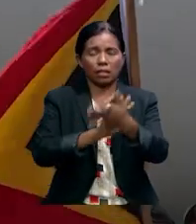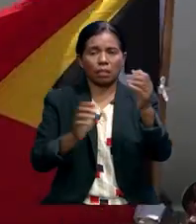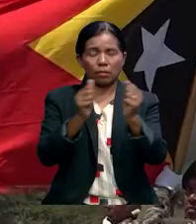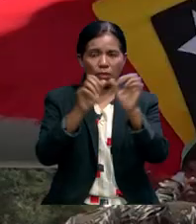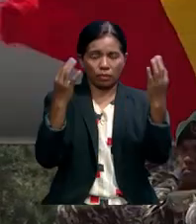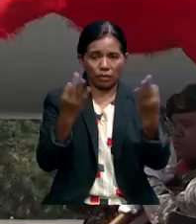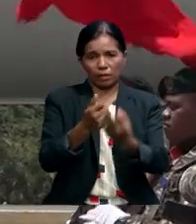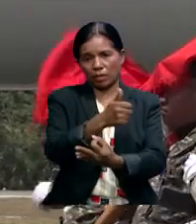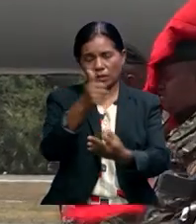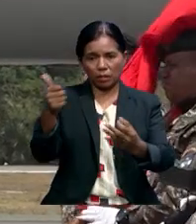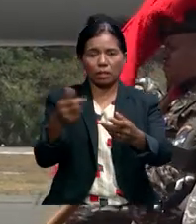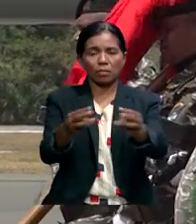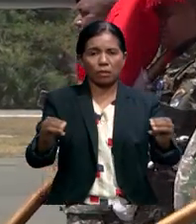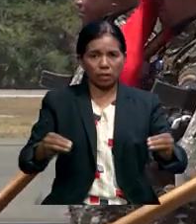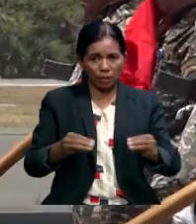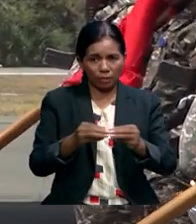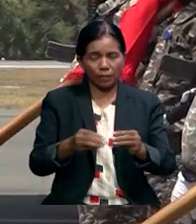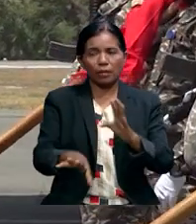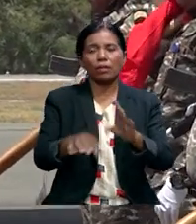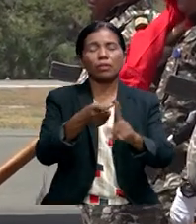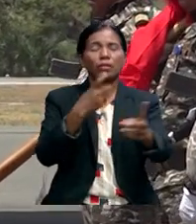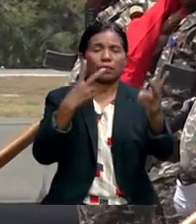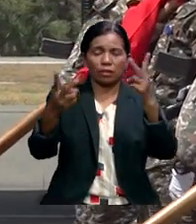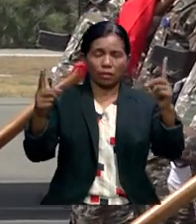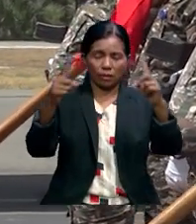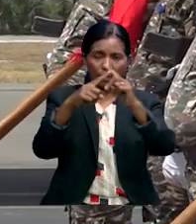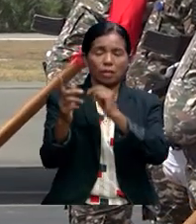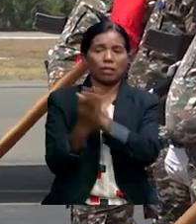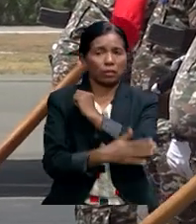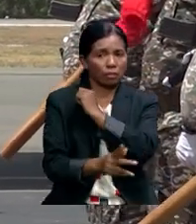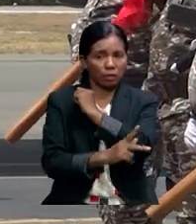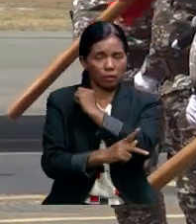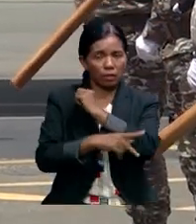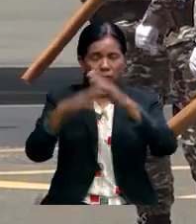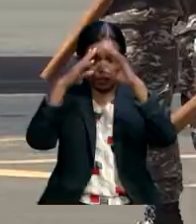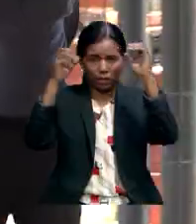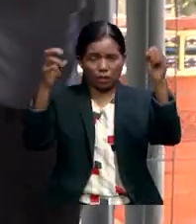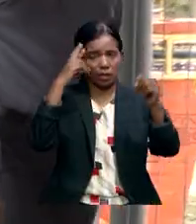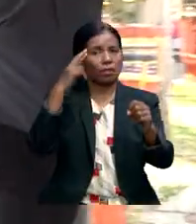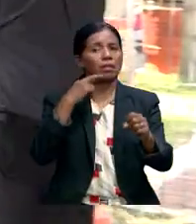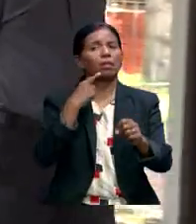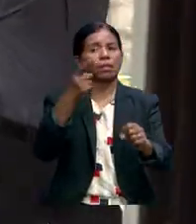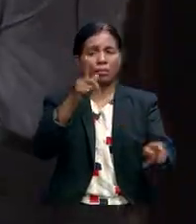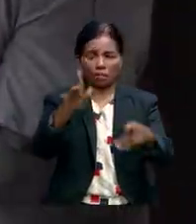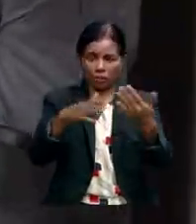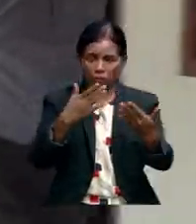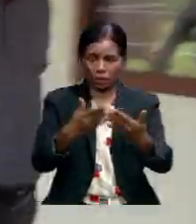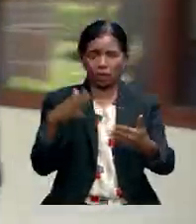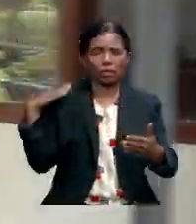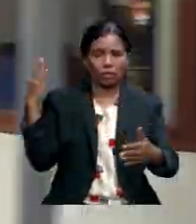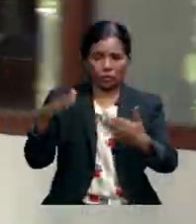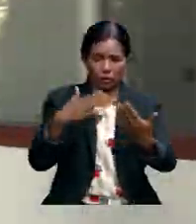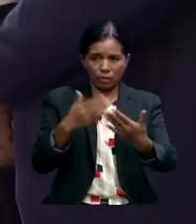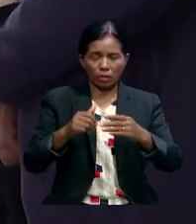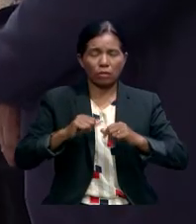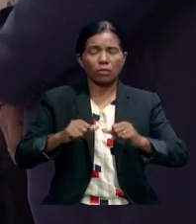iha ida-idak nia municipio. Nune hafen fila usi visita ba Portugal, Presiden Republika José Ramos Horta apela ba komunidade sira, liu-liu ba joven sira atu